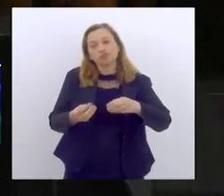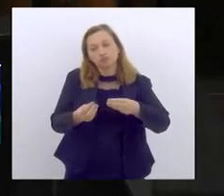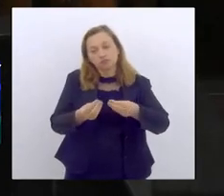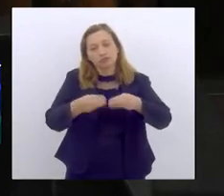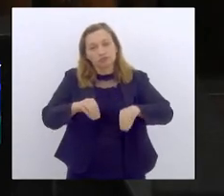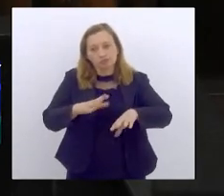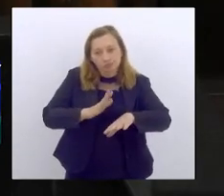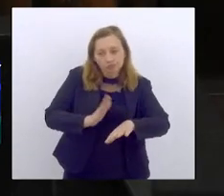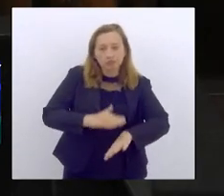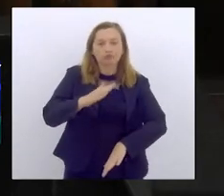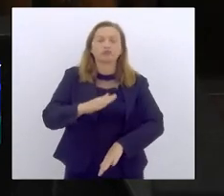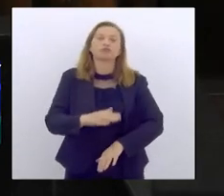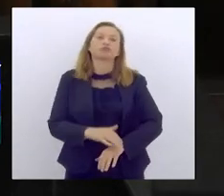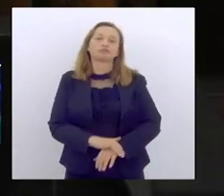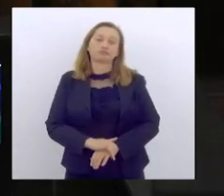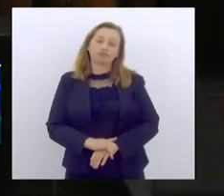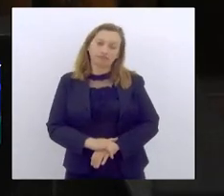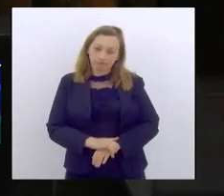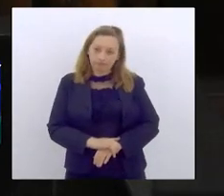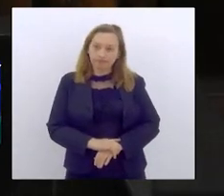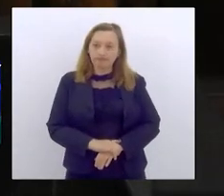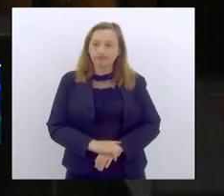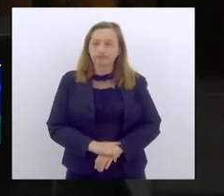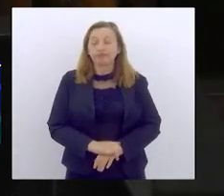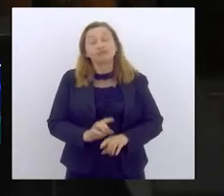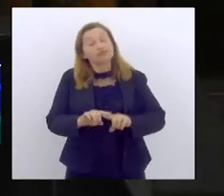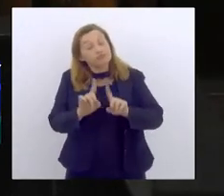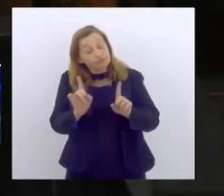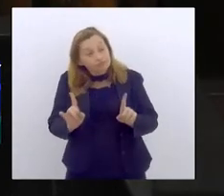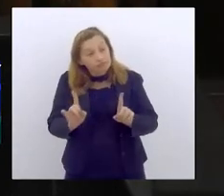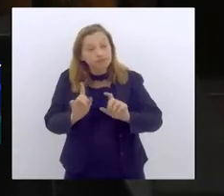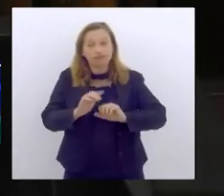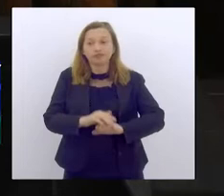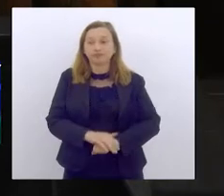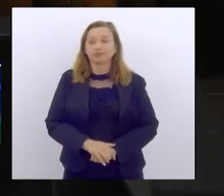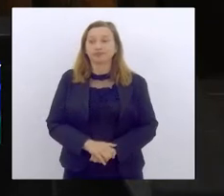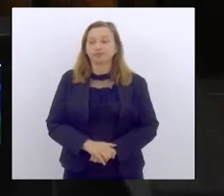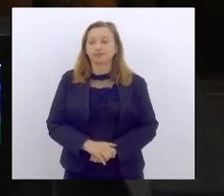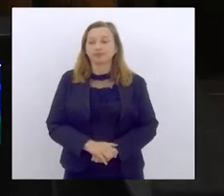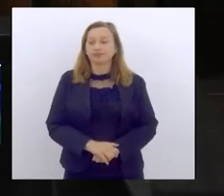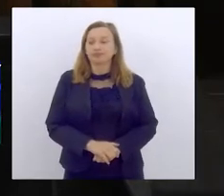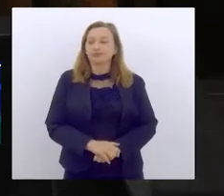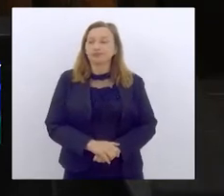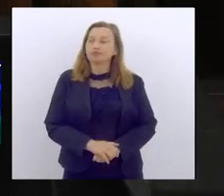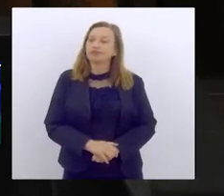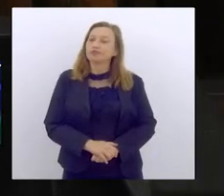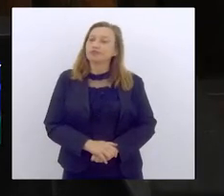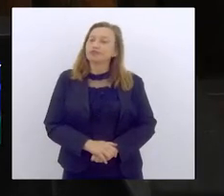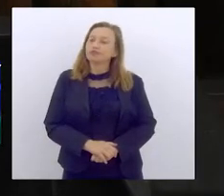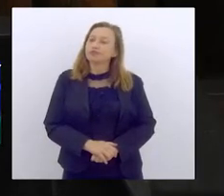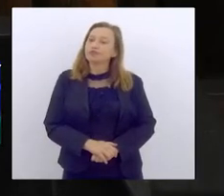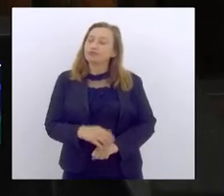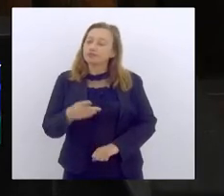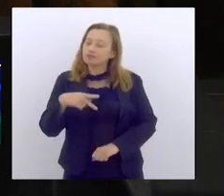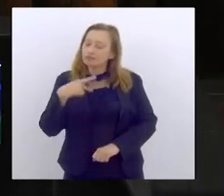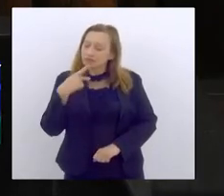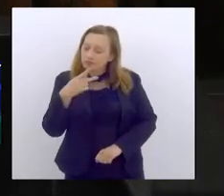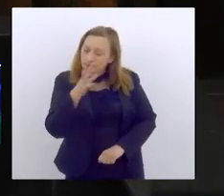maiores Ainda não mas tô começando exatamente